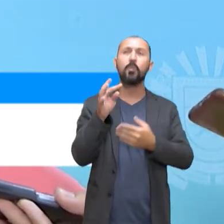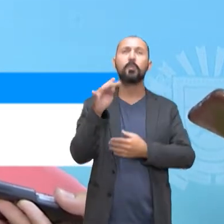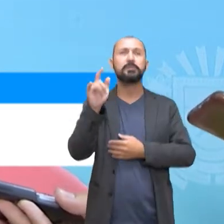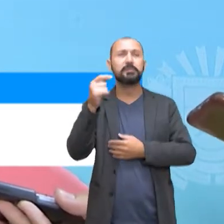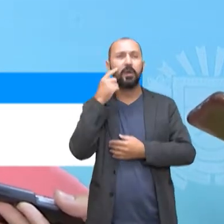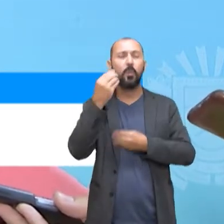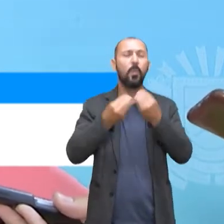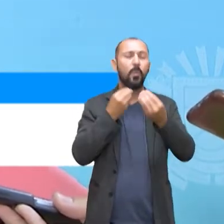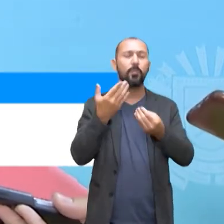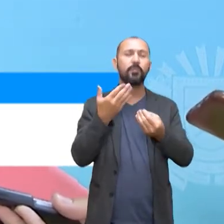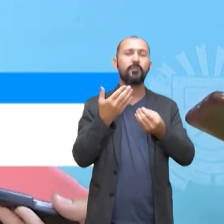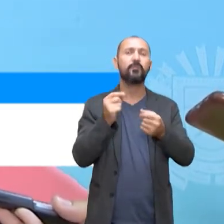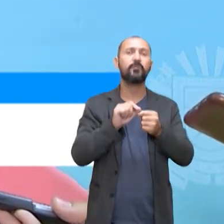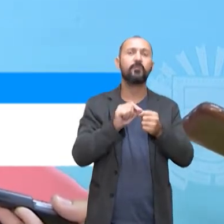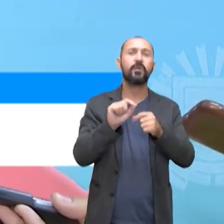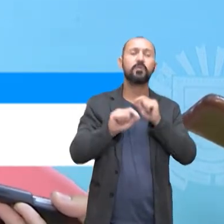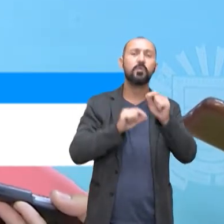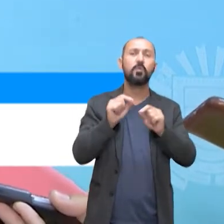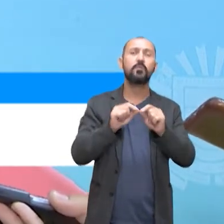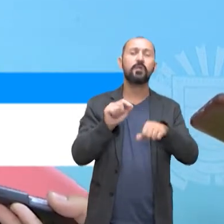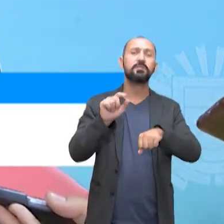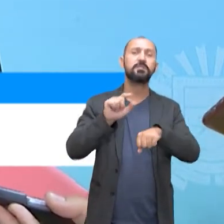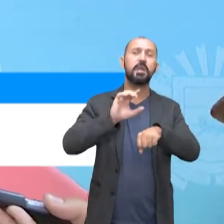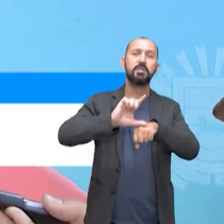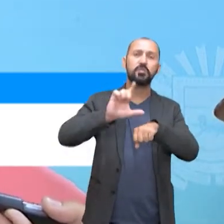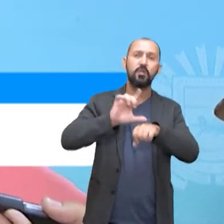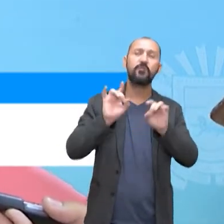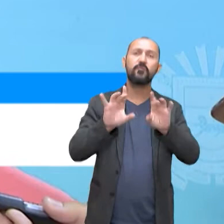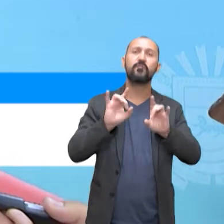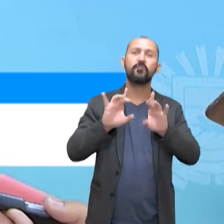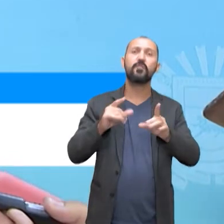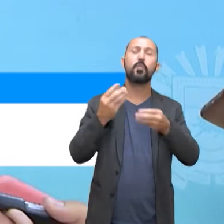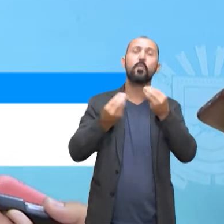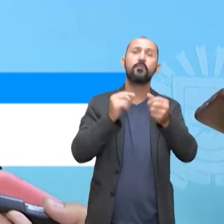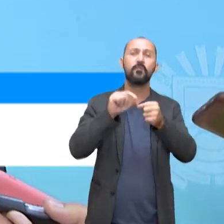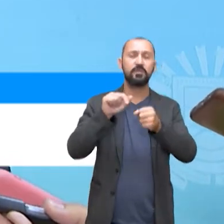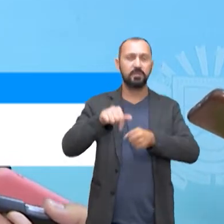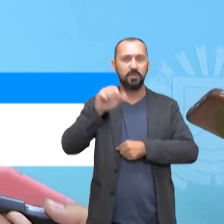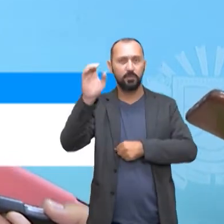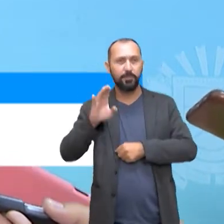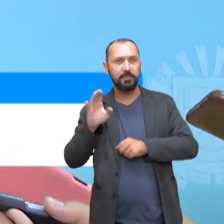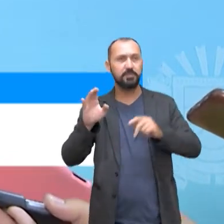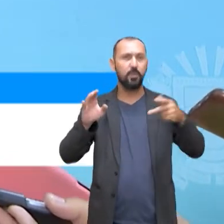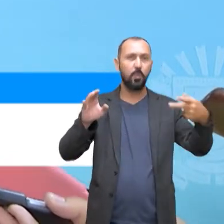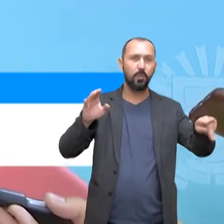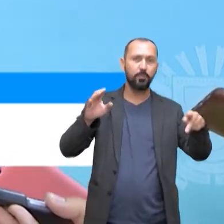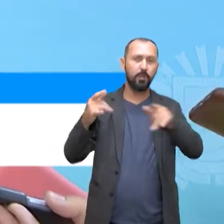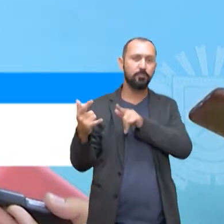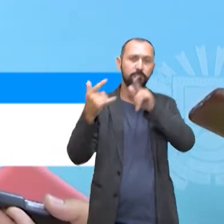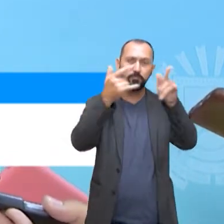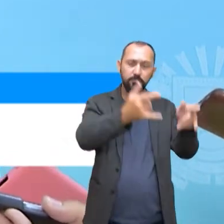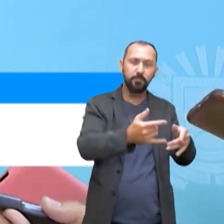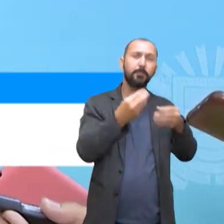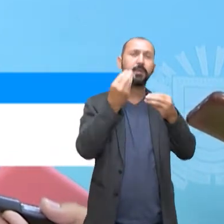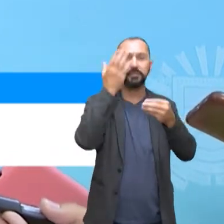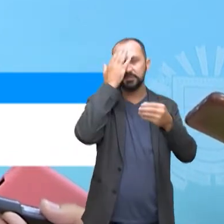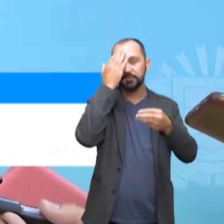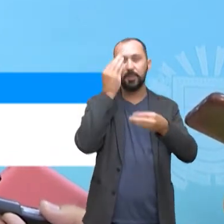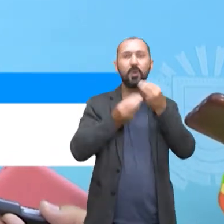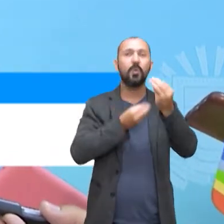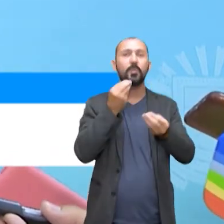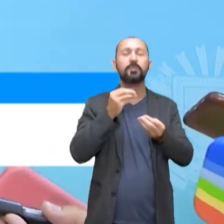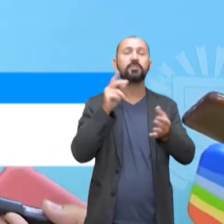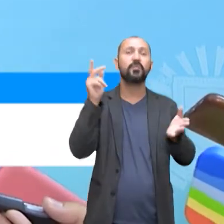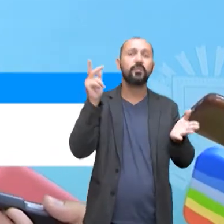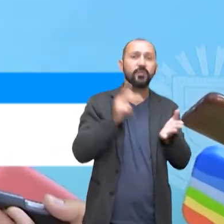discutir taxas aduaneiras, para a gente discutir como funcionará o comércio, onde vai ser feita a aduana no Brasil e no Paraguai, para a